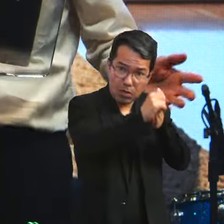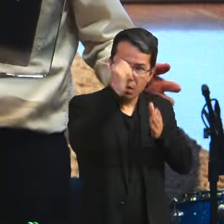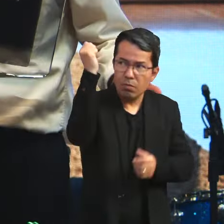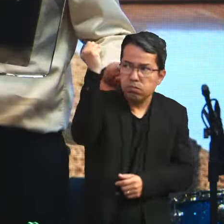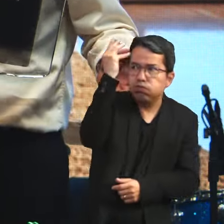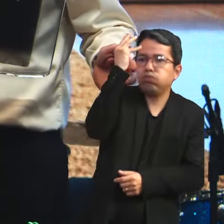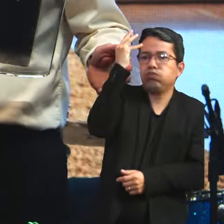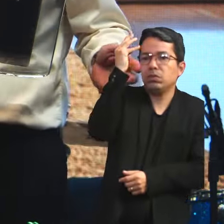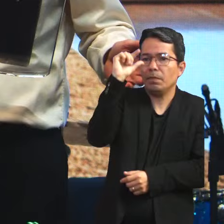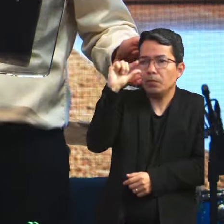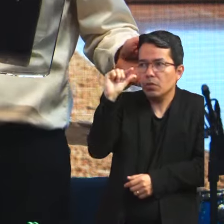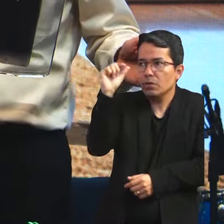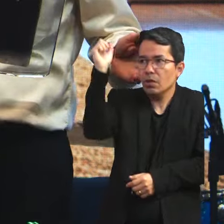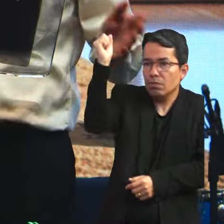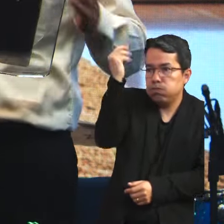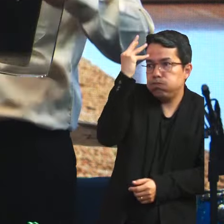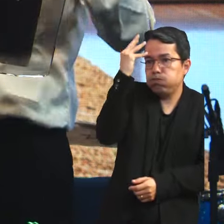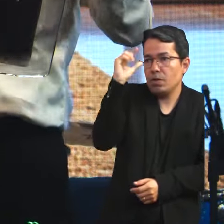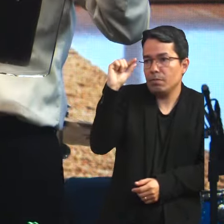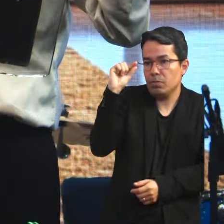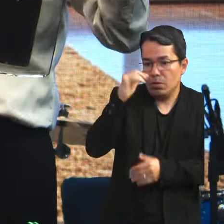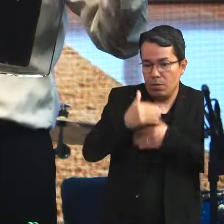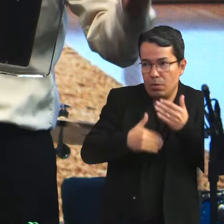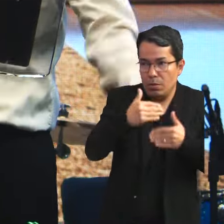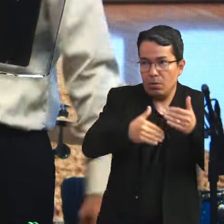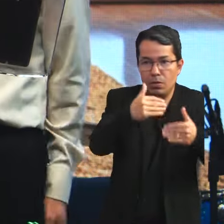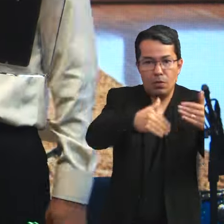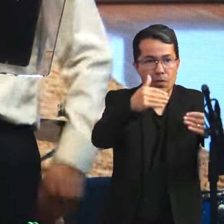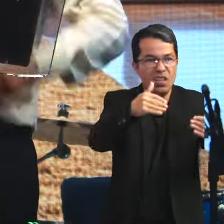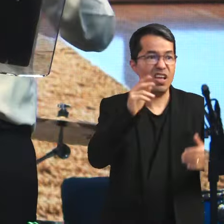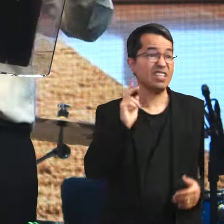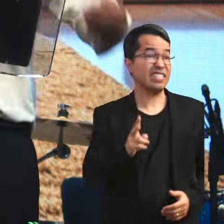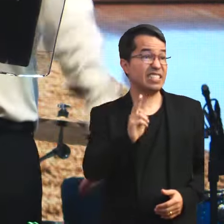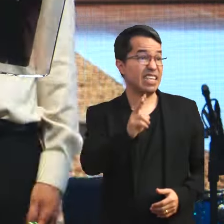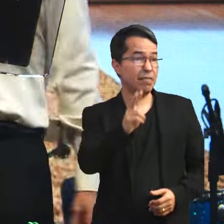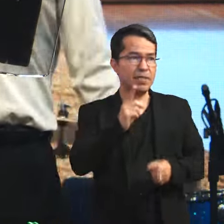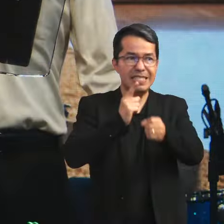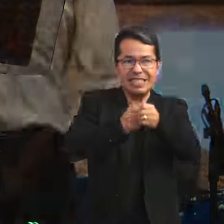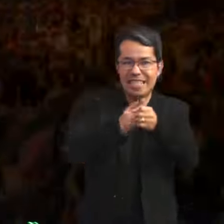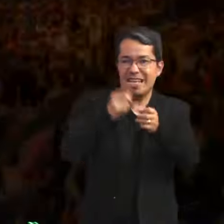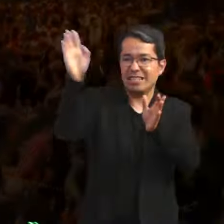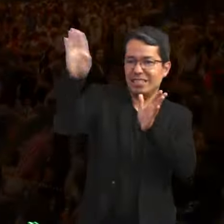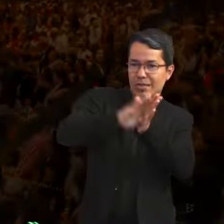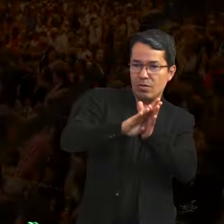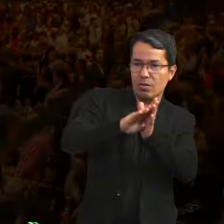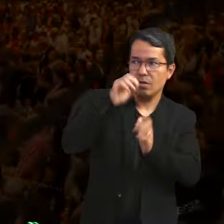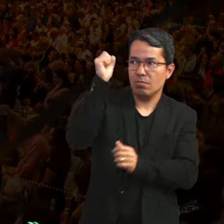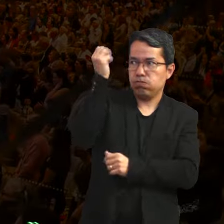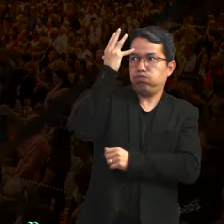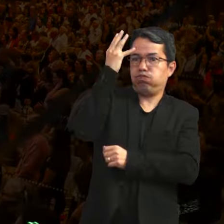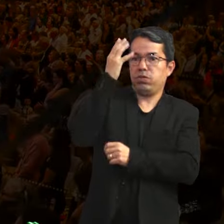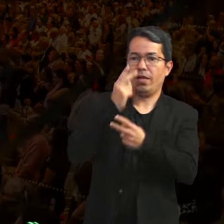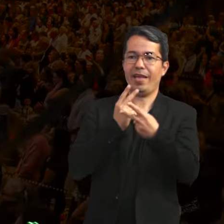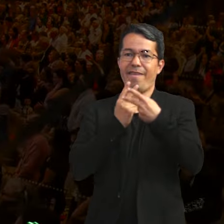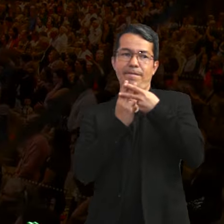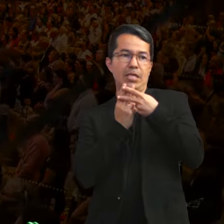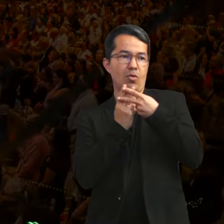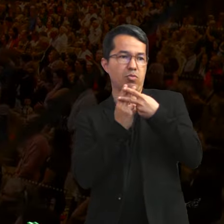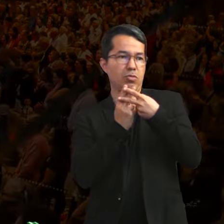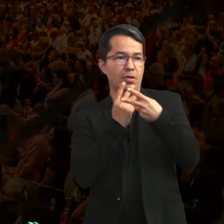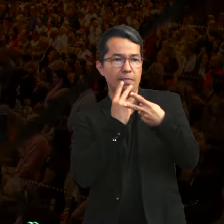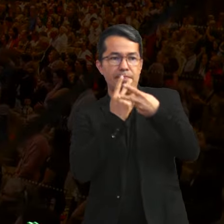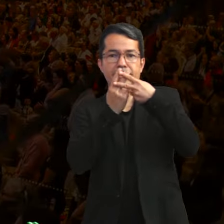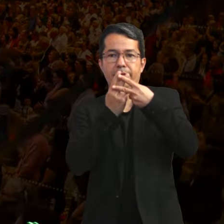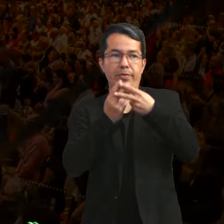todas por todas as cidades revela que prisões e tribulações